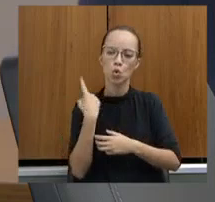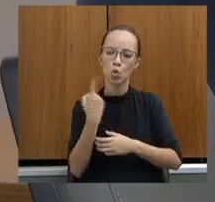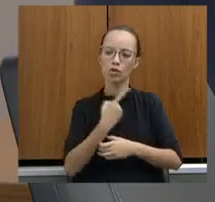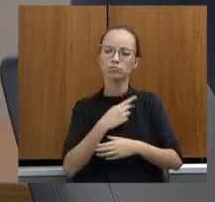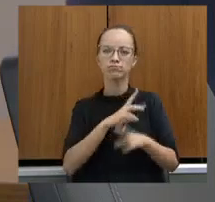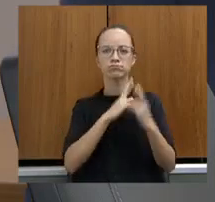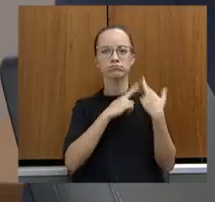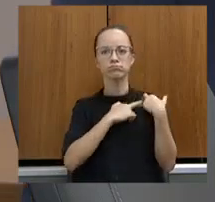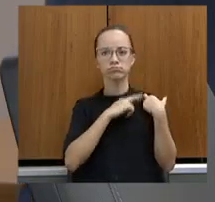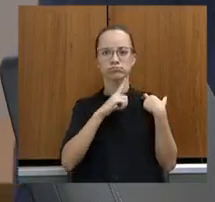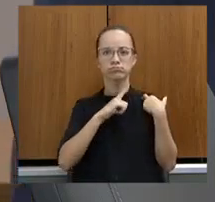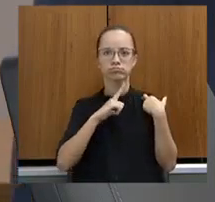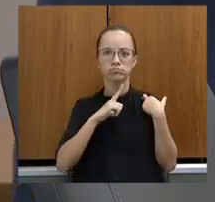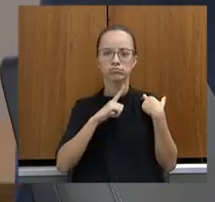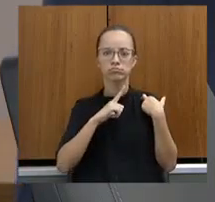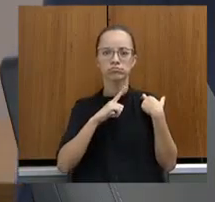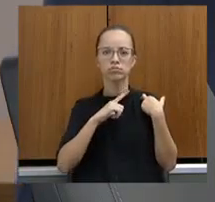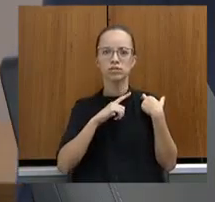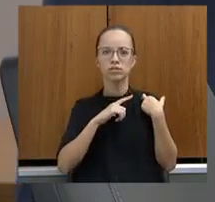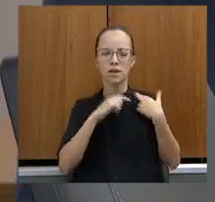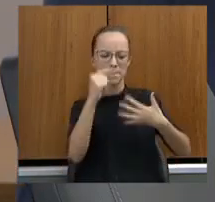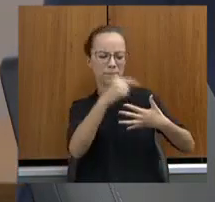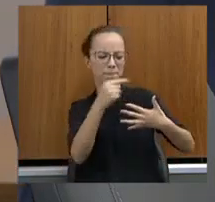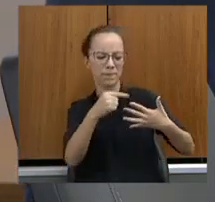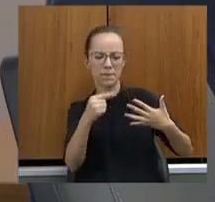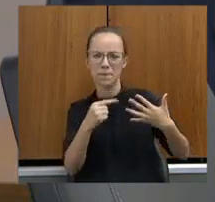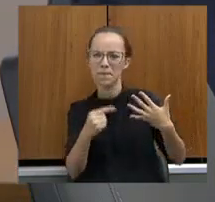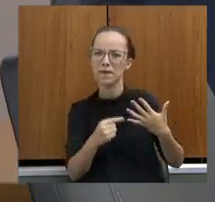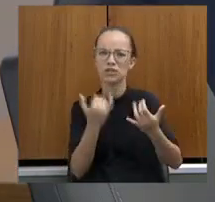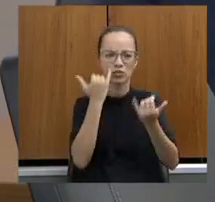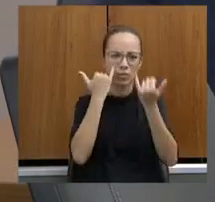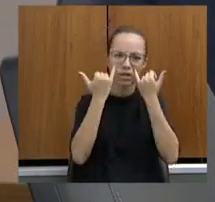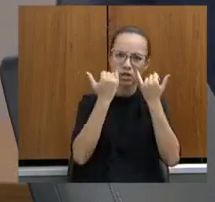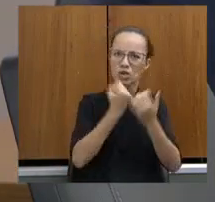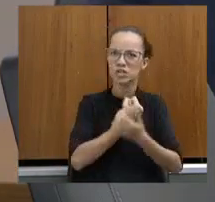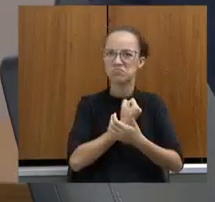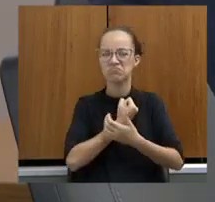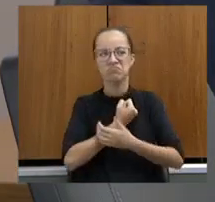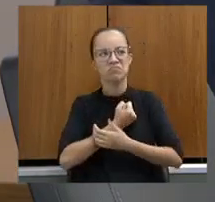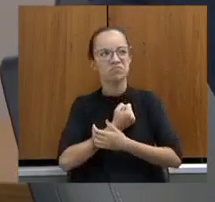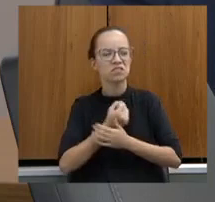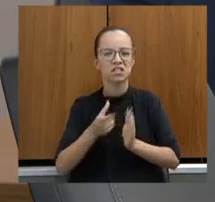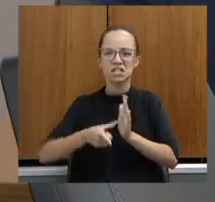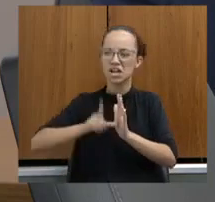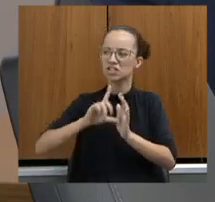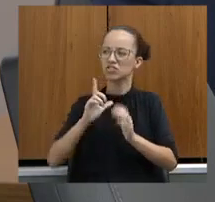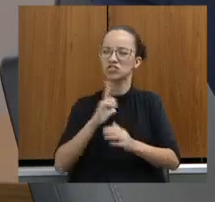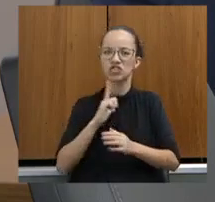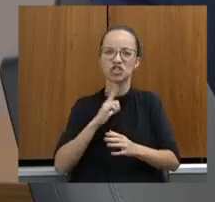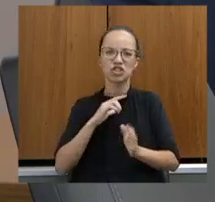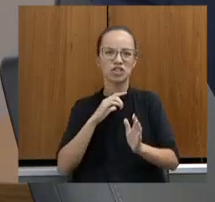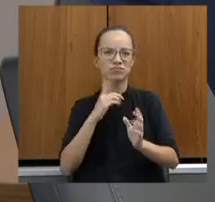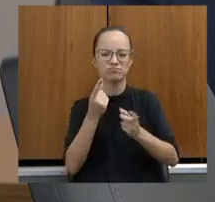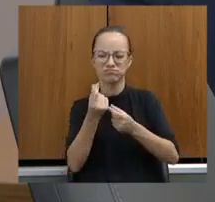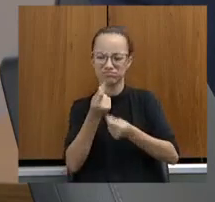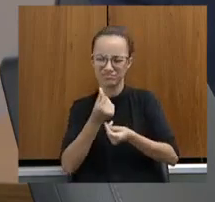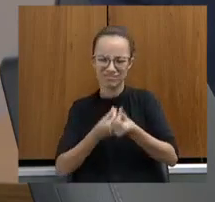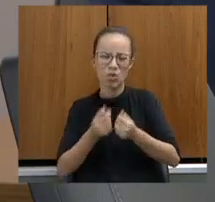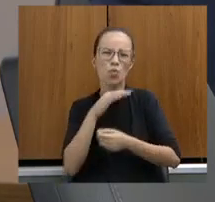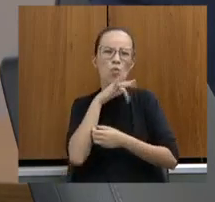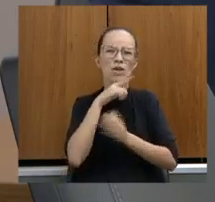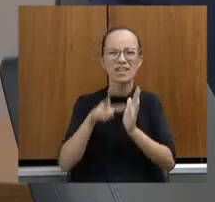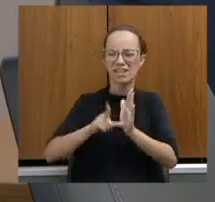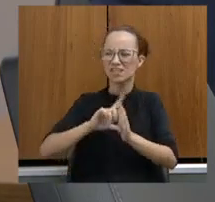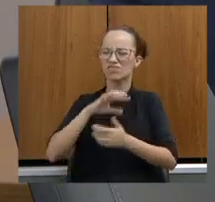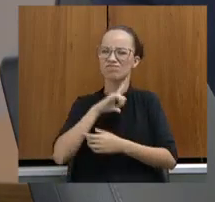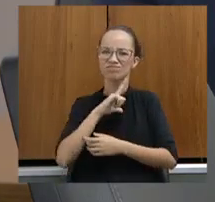né com todos os cenários né de dados de financeiros aos destroços todas